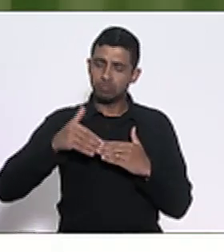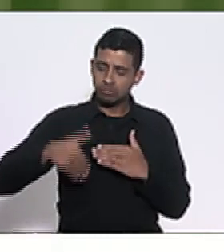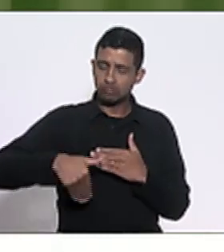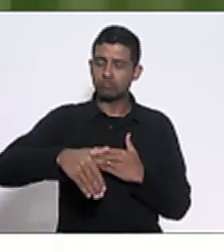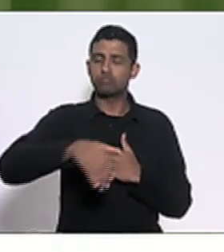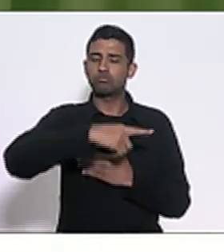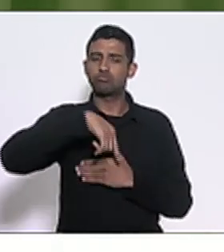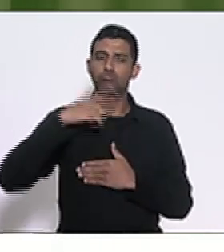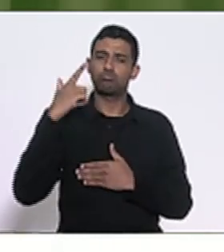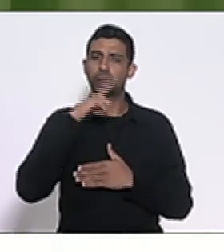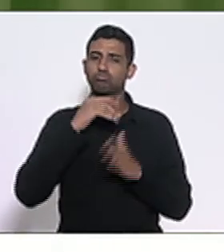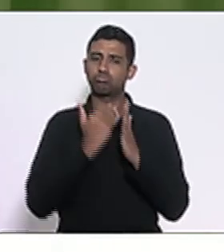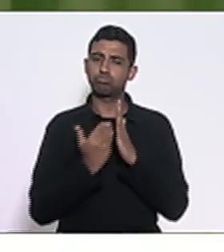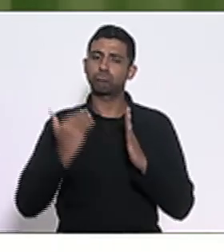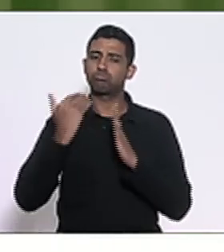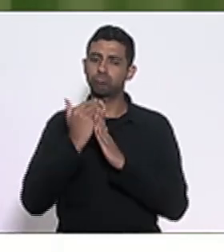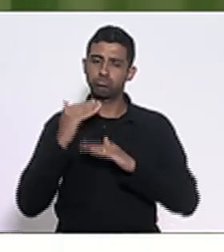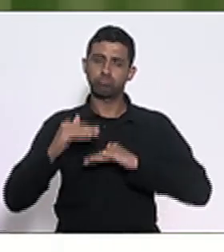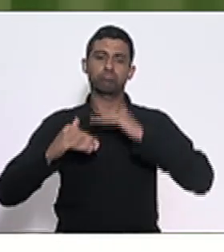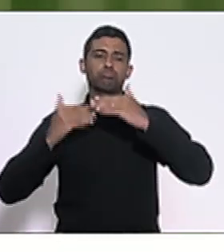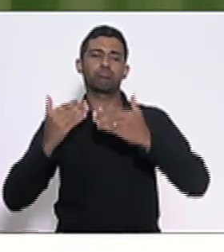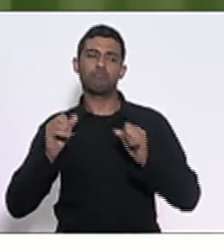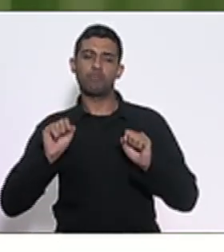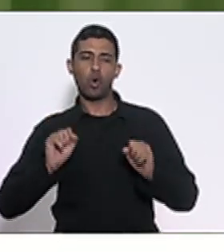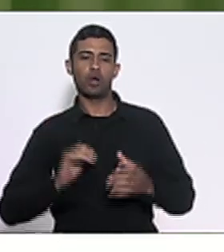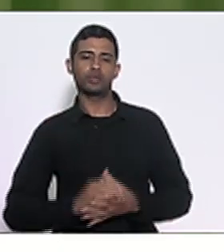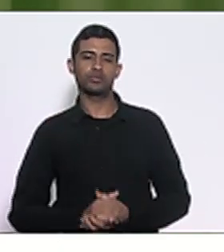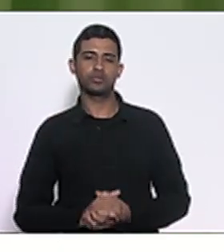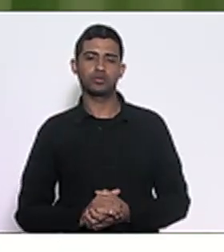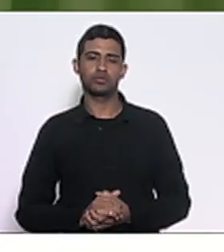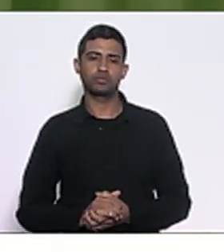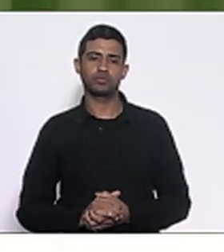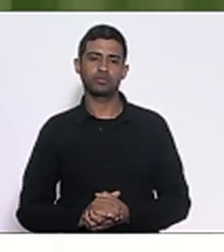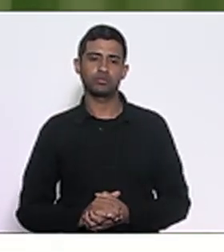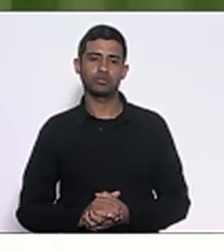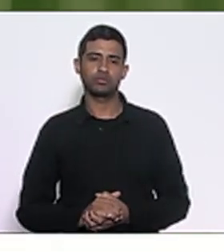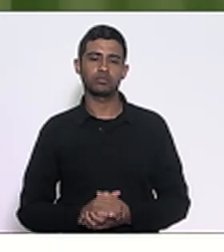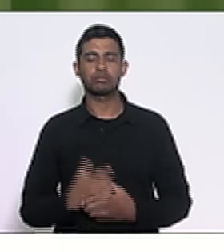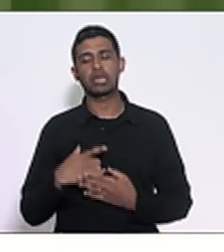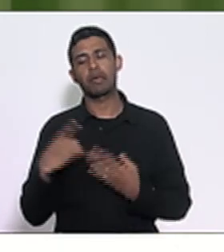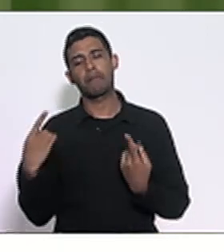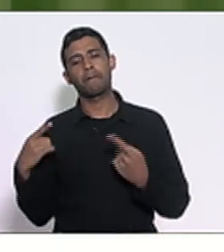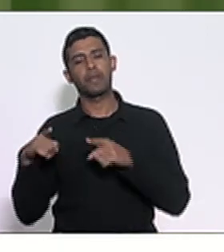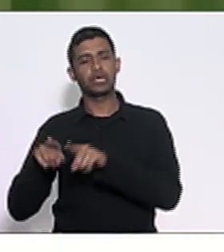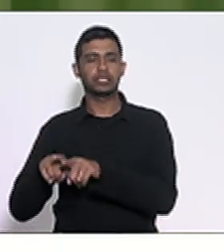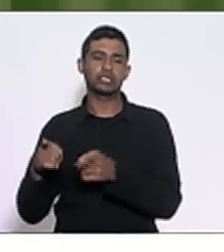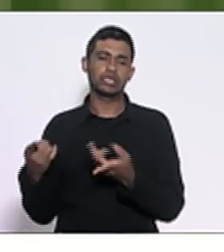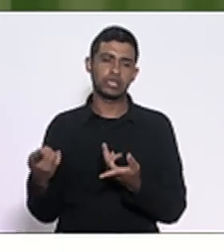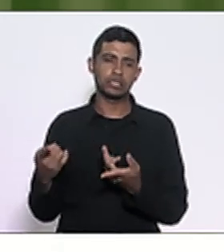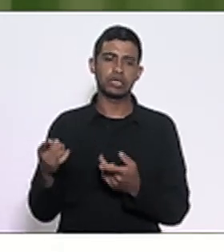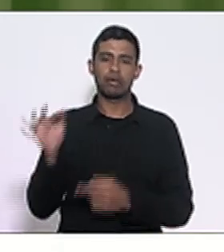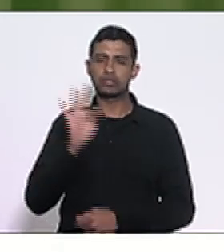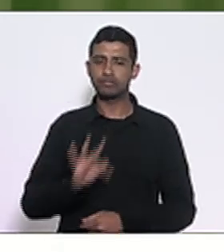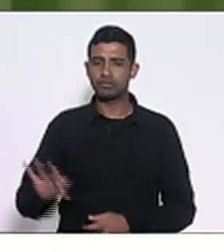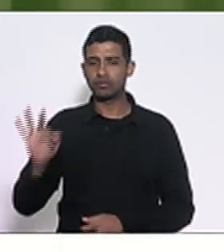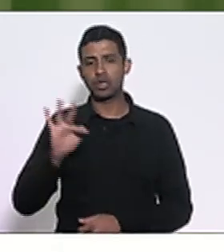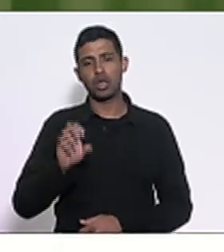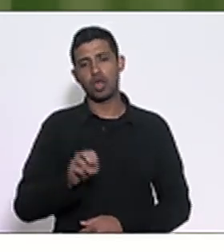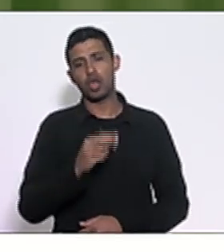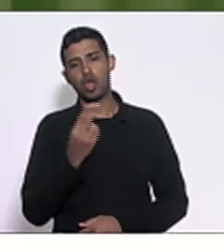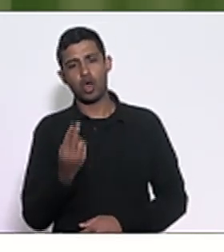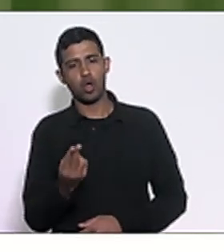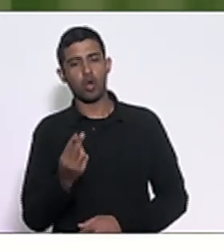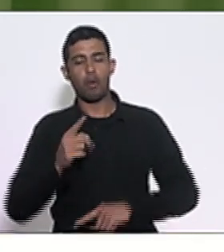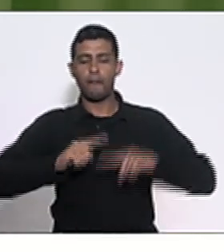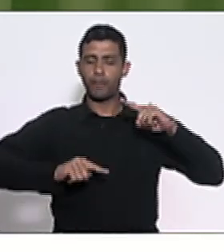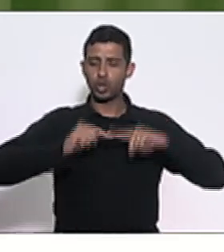gente consegue avançar muito mais, quer seja com parcerias acadêmicas, quer seja com produtos